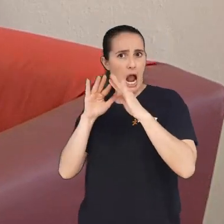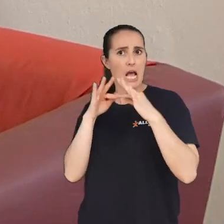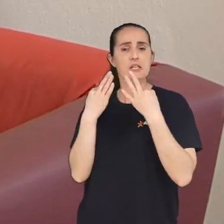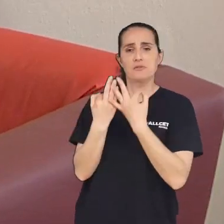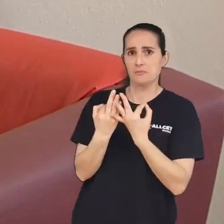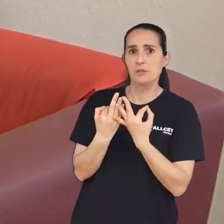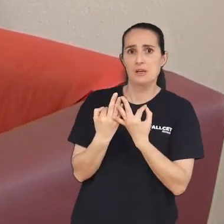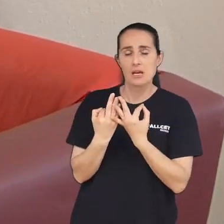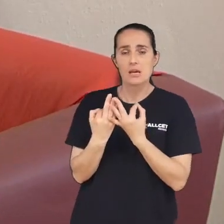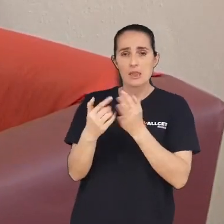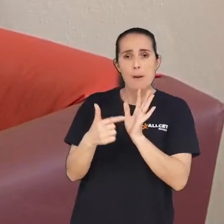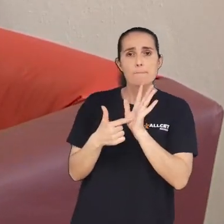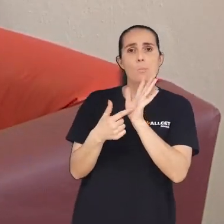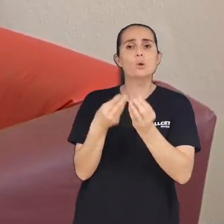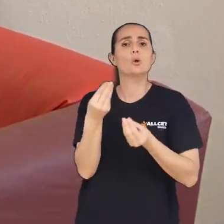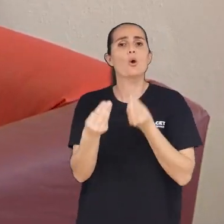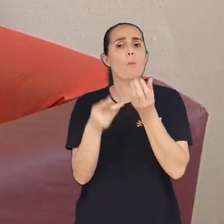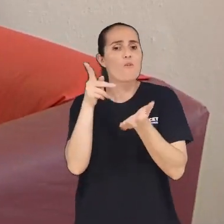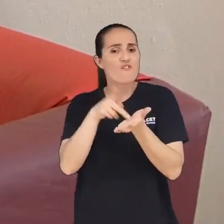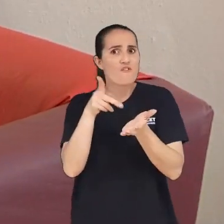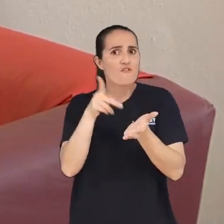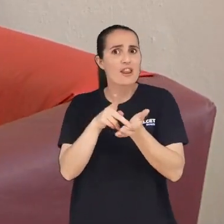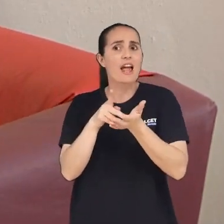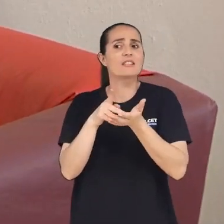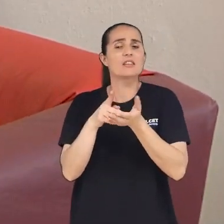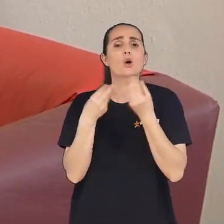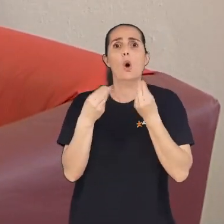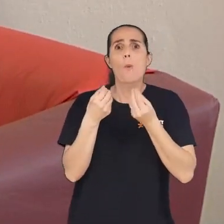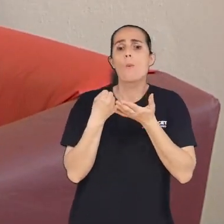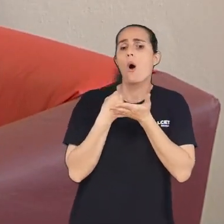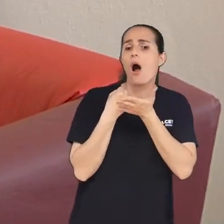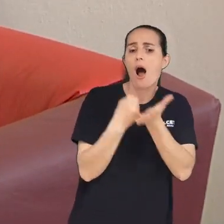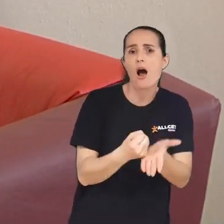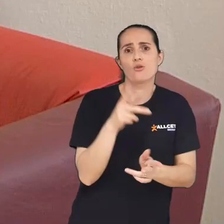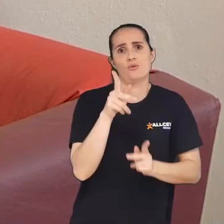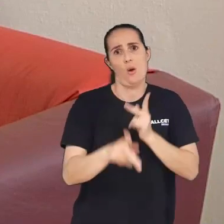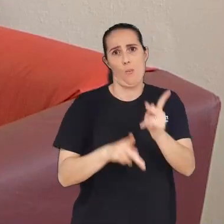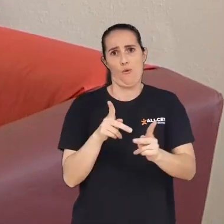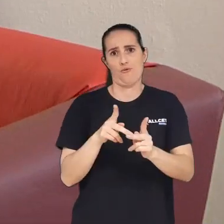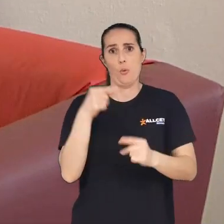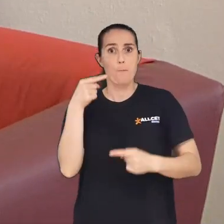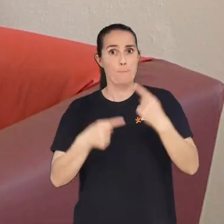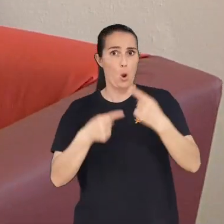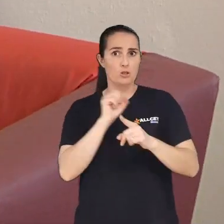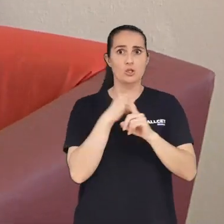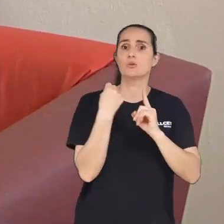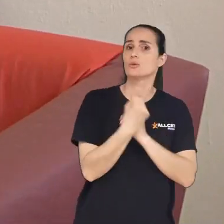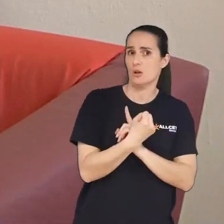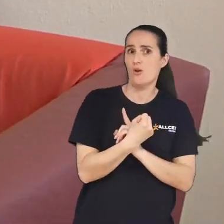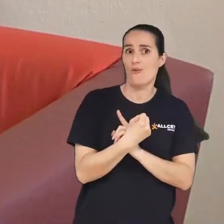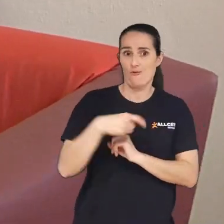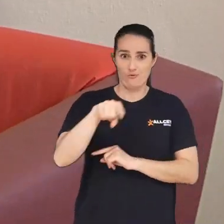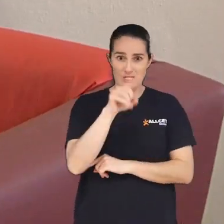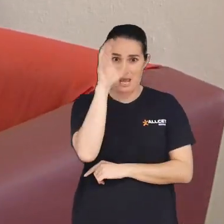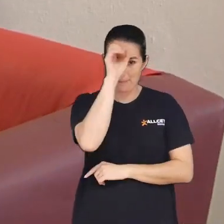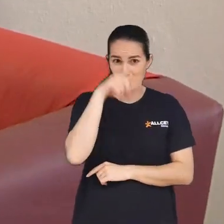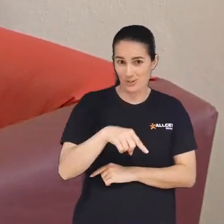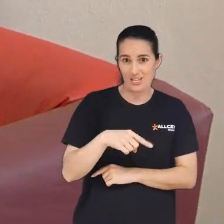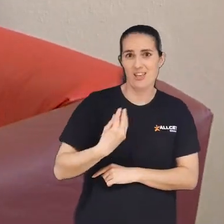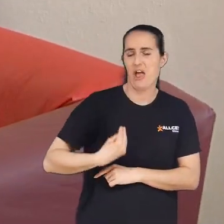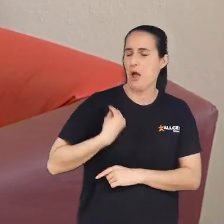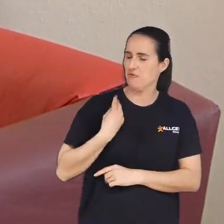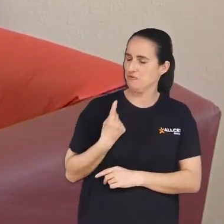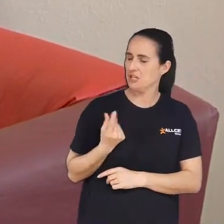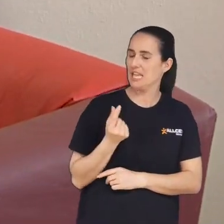a real necessidade de políticas sociais, políticas por povo. Então, o que vocês estão